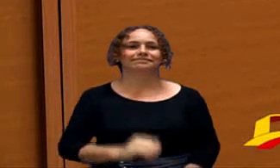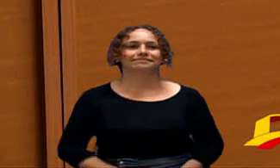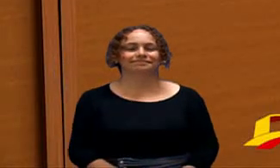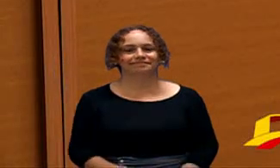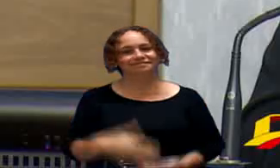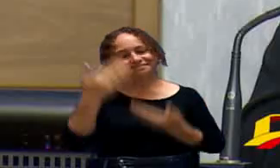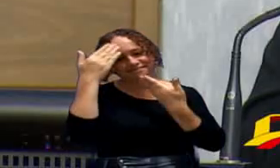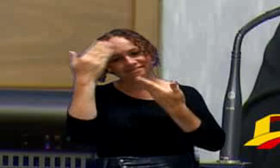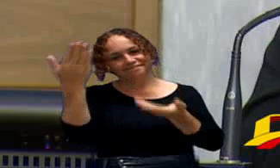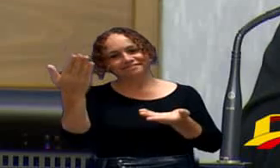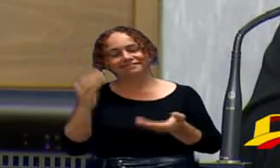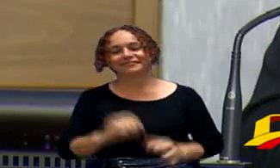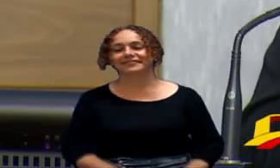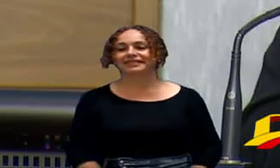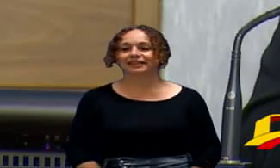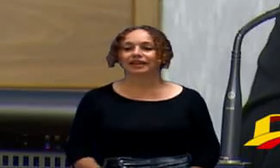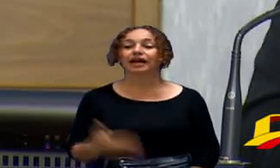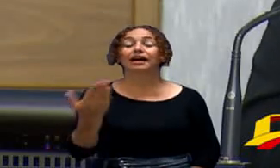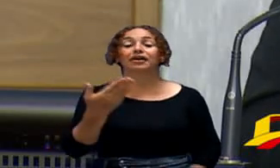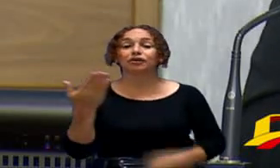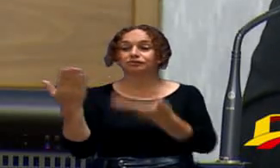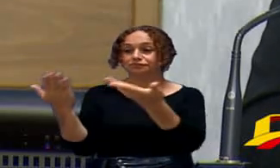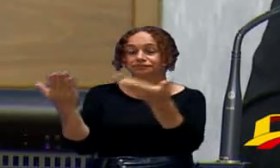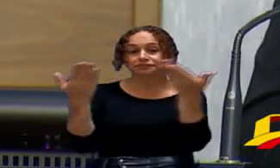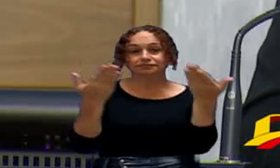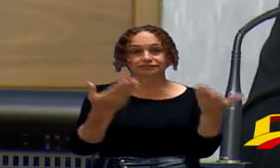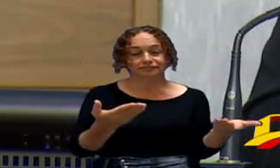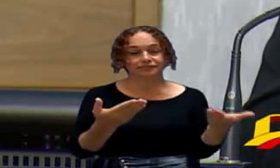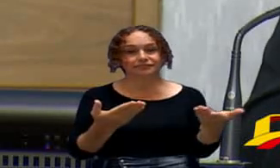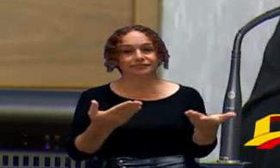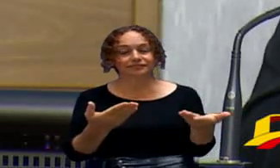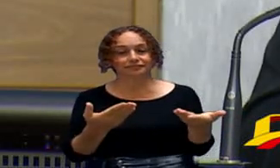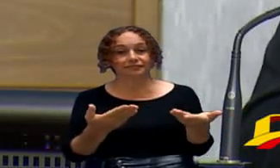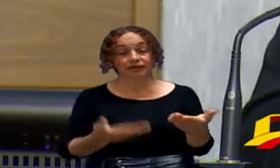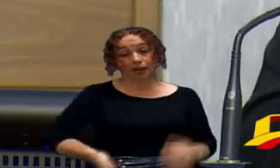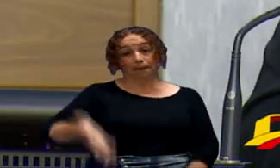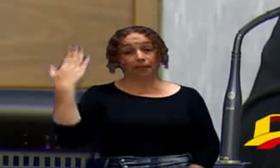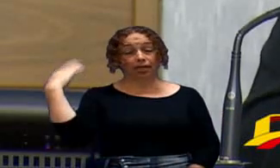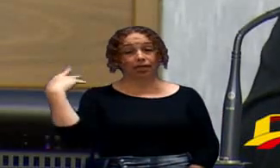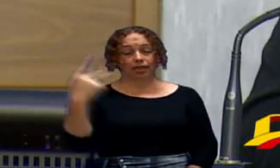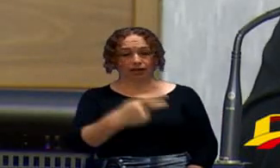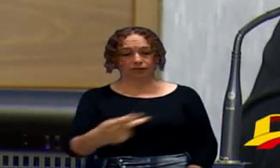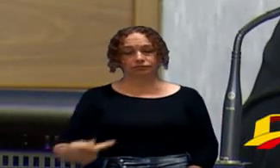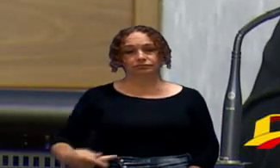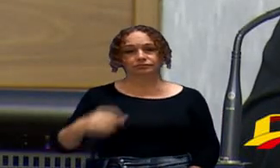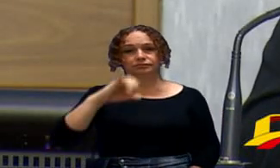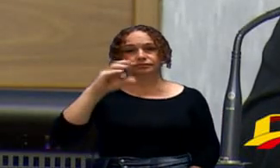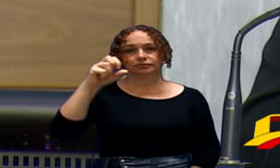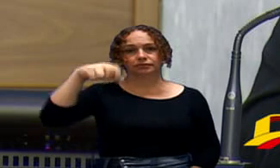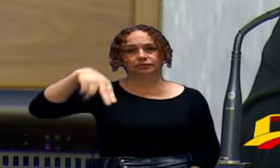Obrigado, Renato. Eu quero convidar a ex-prefeita Jaqueline Coutinho para que faça parte da mesa principal.